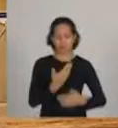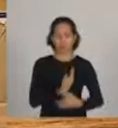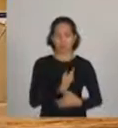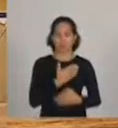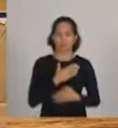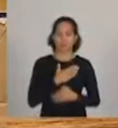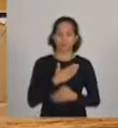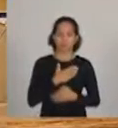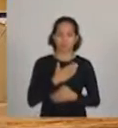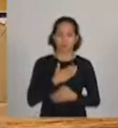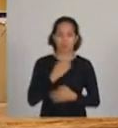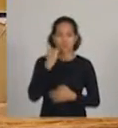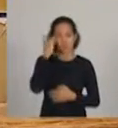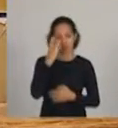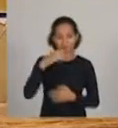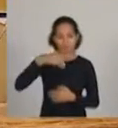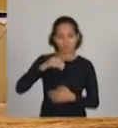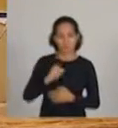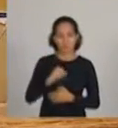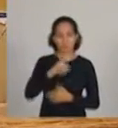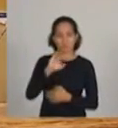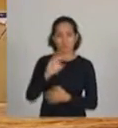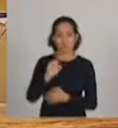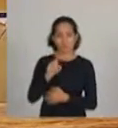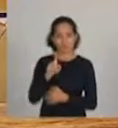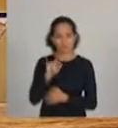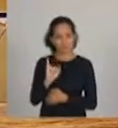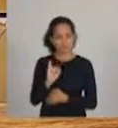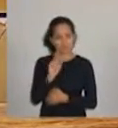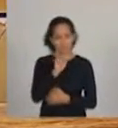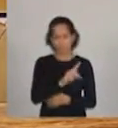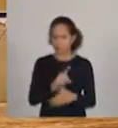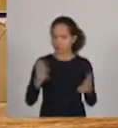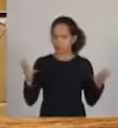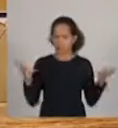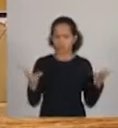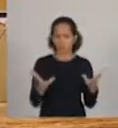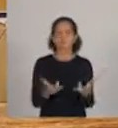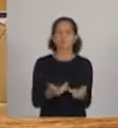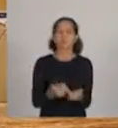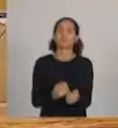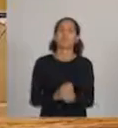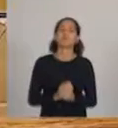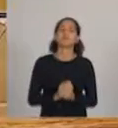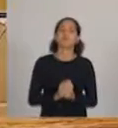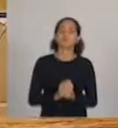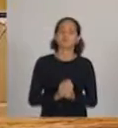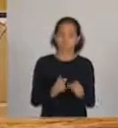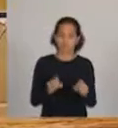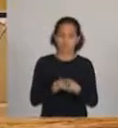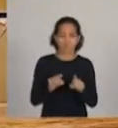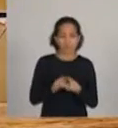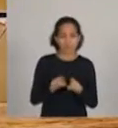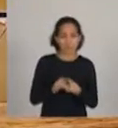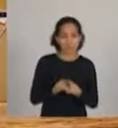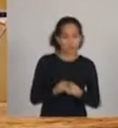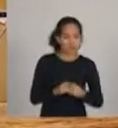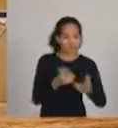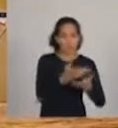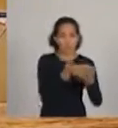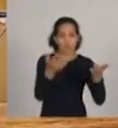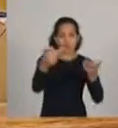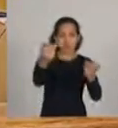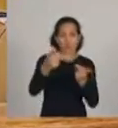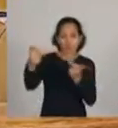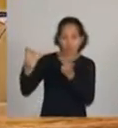colega, deputado Majeski, um grande professor, e deixo para o final os nossos convidados.